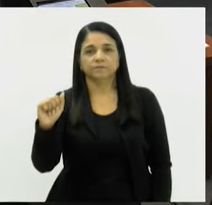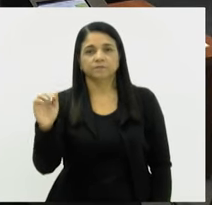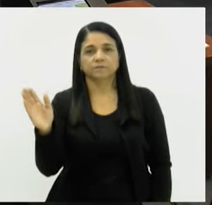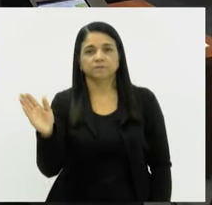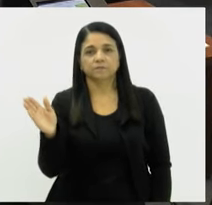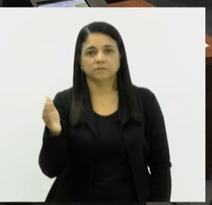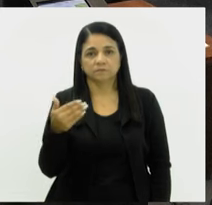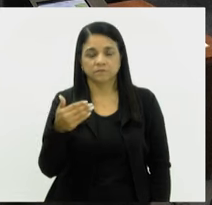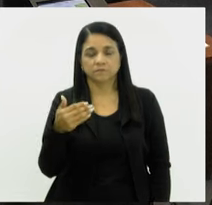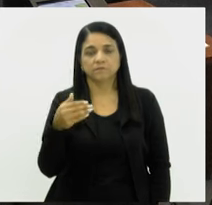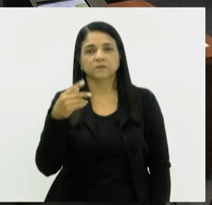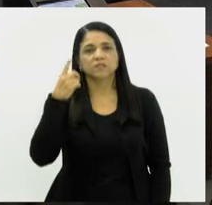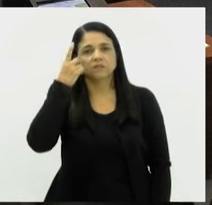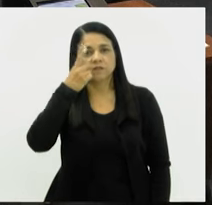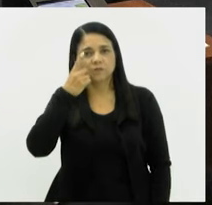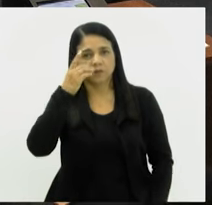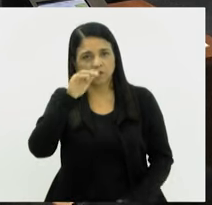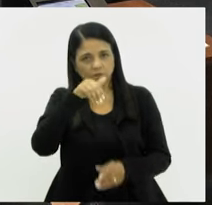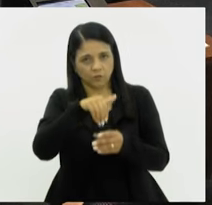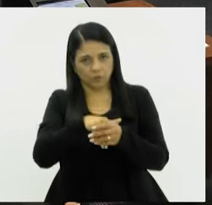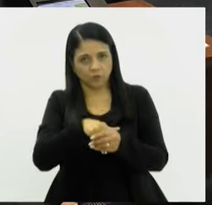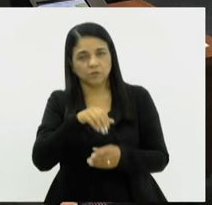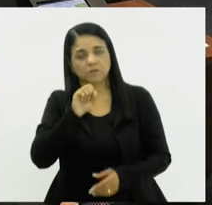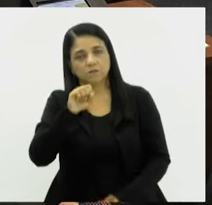Deputada Marta Rocha já votou sim.